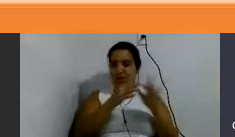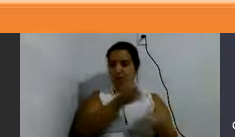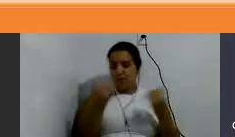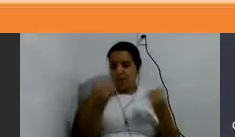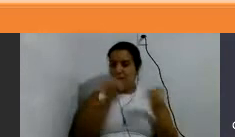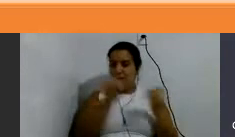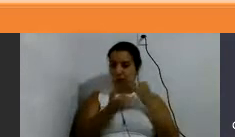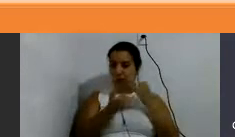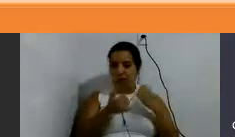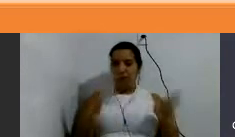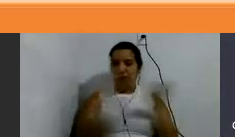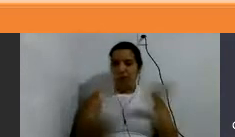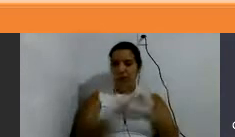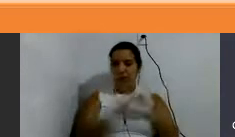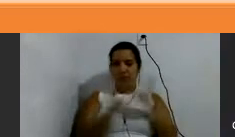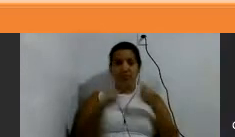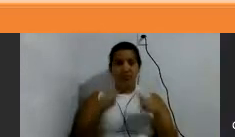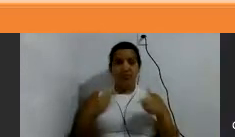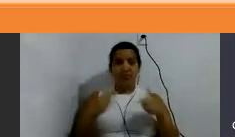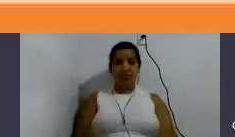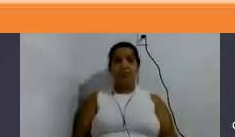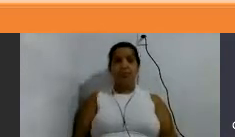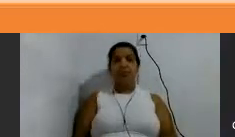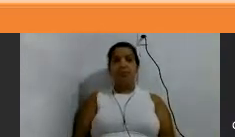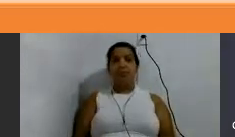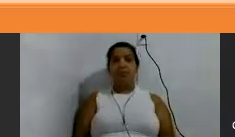tem essa relação.